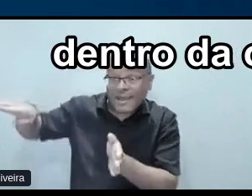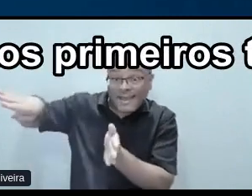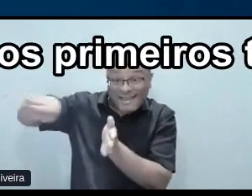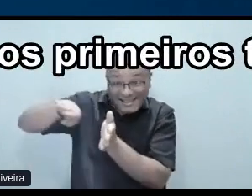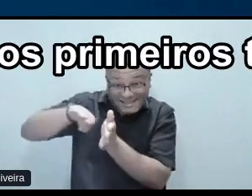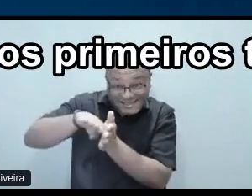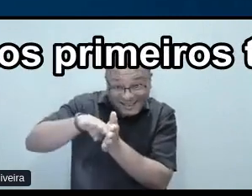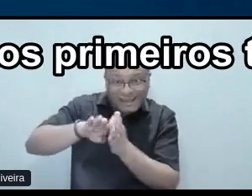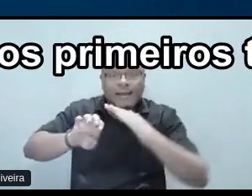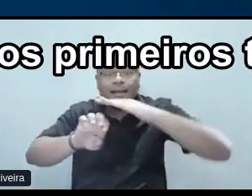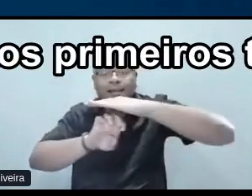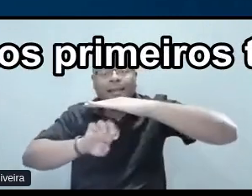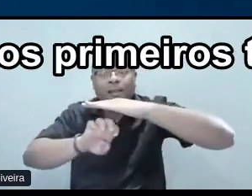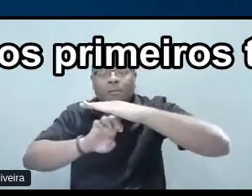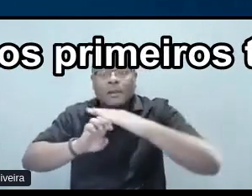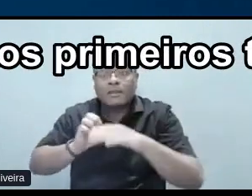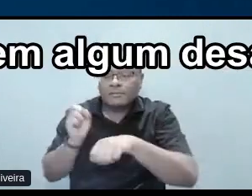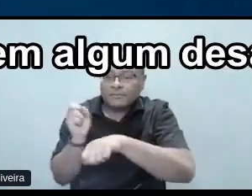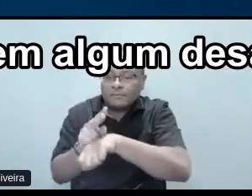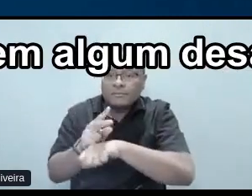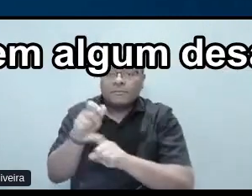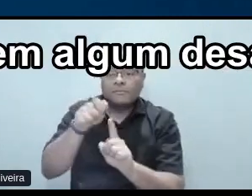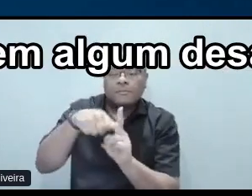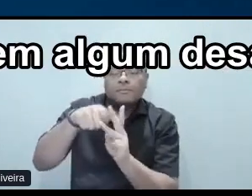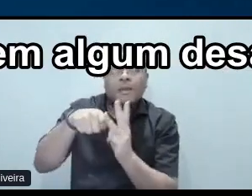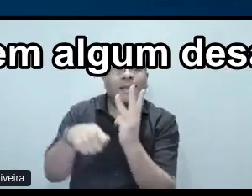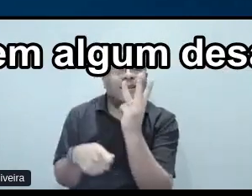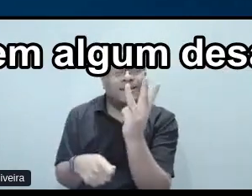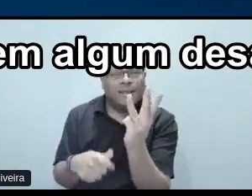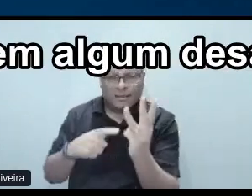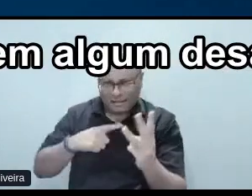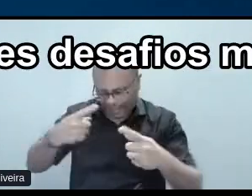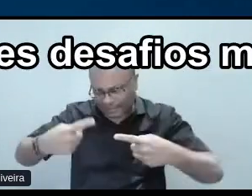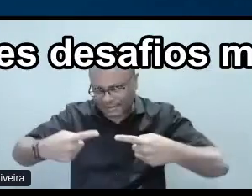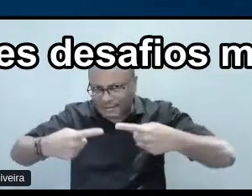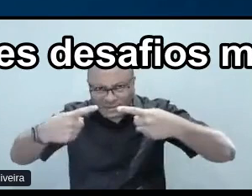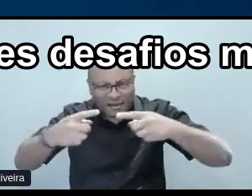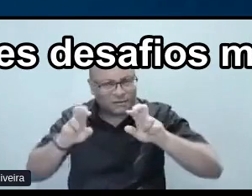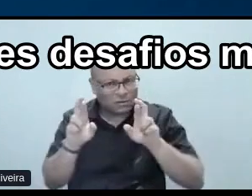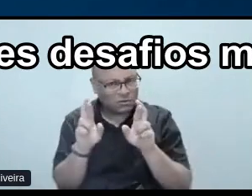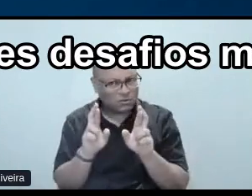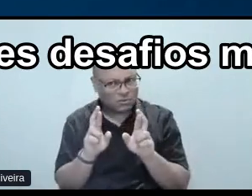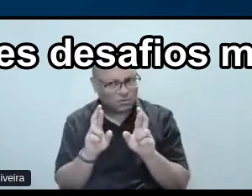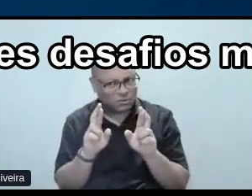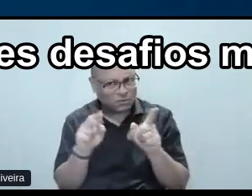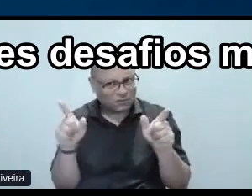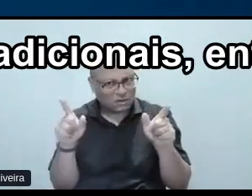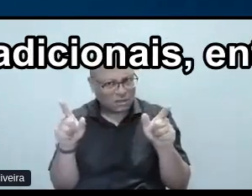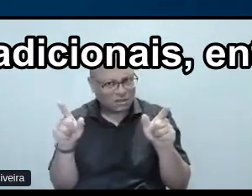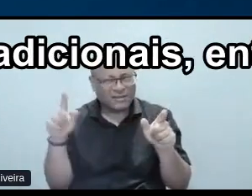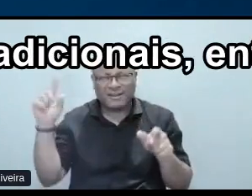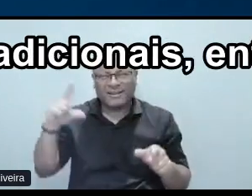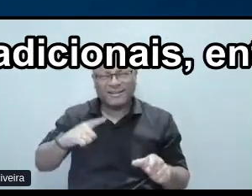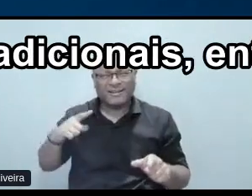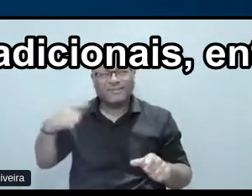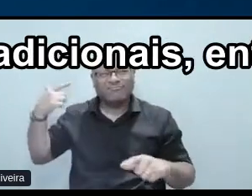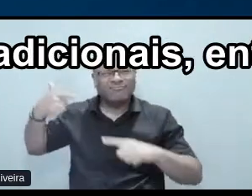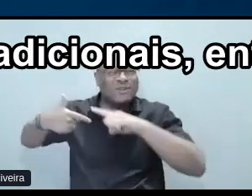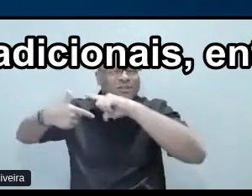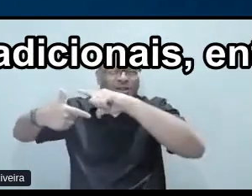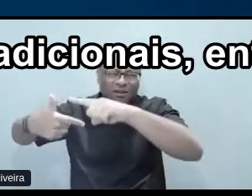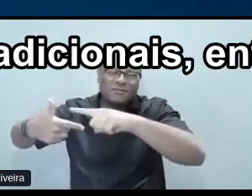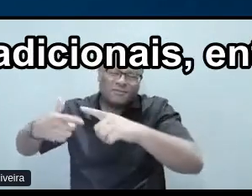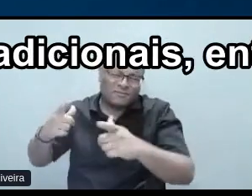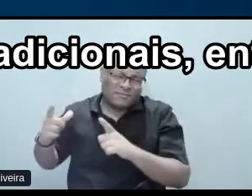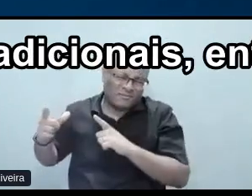da organização, os primeiros 3 meses ali, tem algum desafio diferenciado desses desafios mais que a gente tem